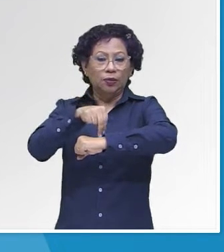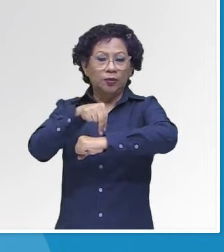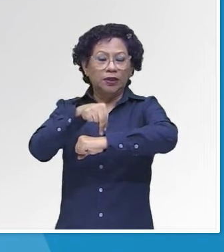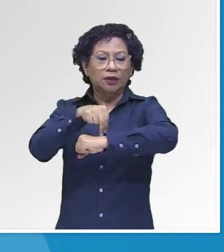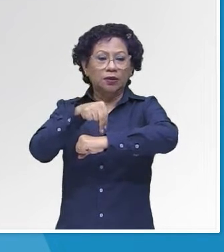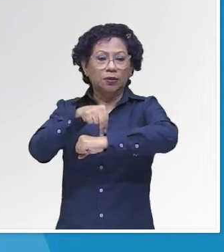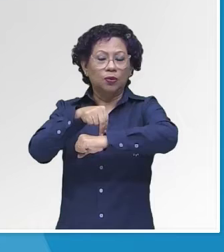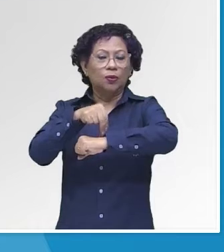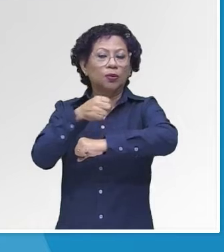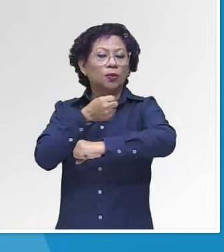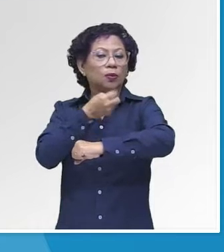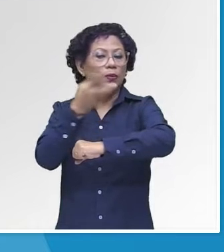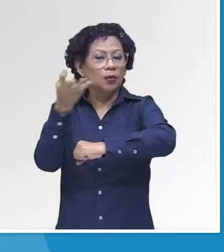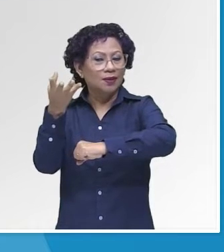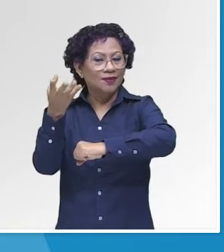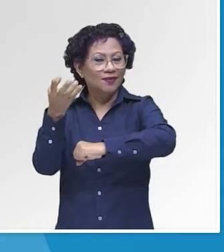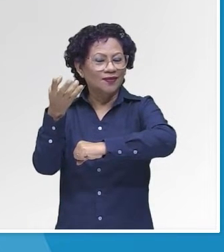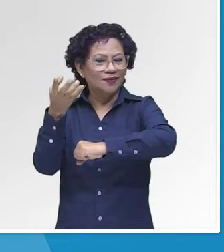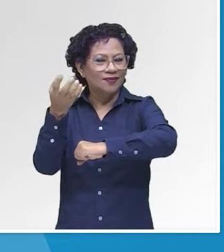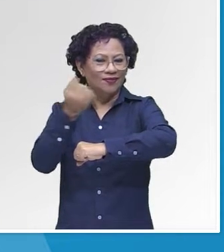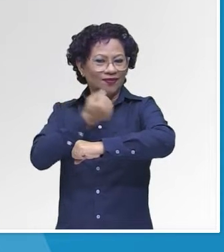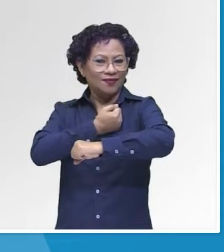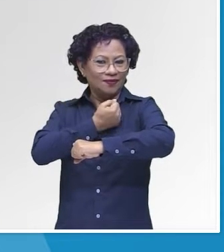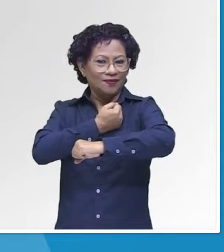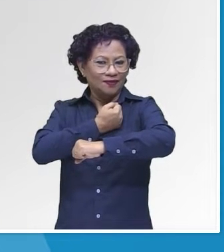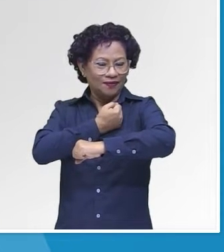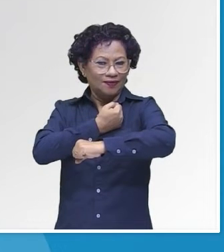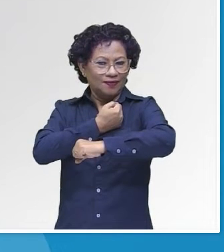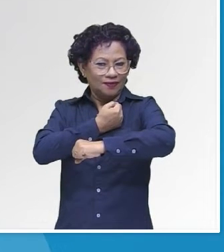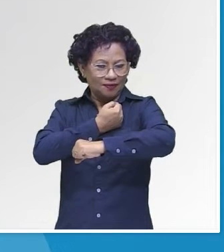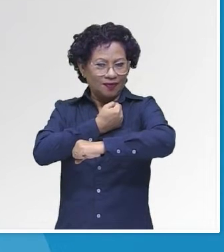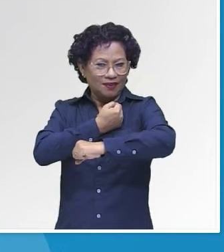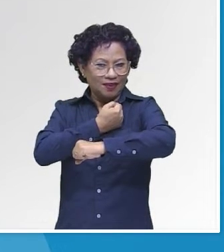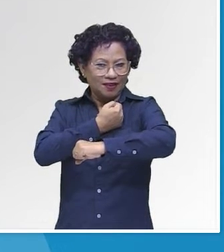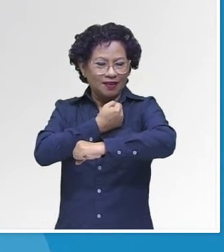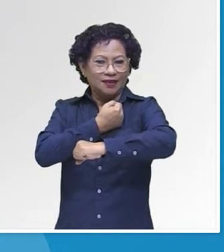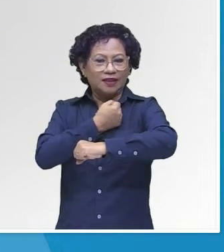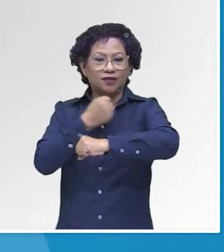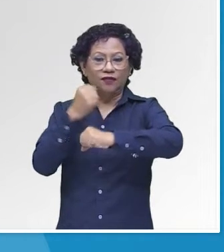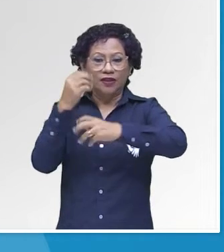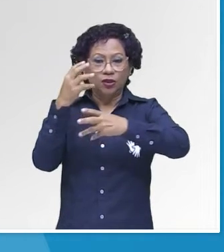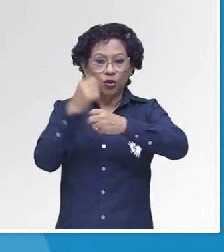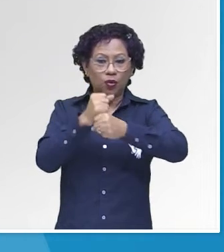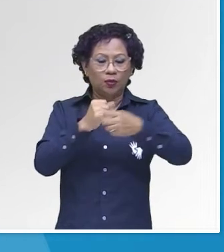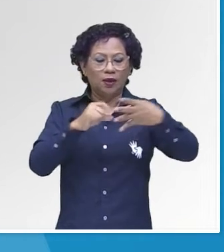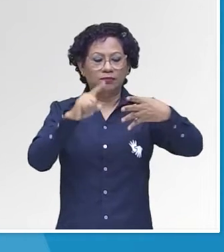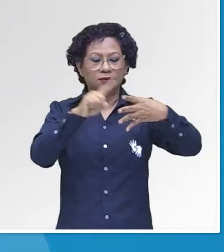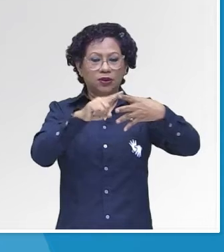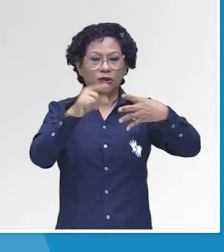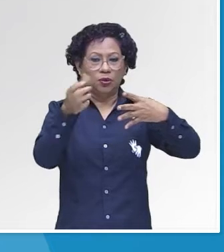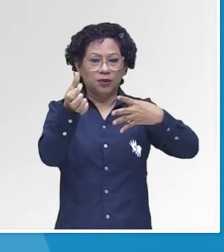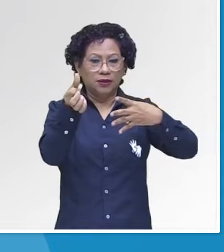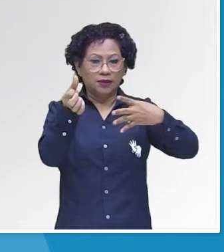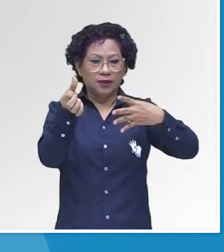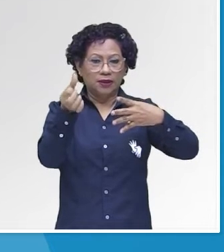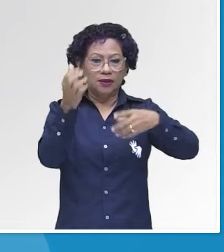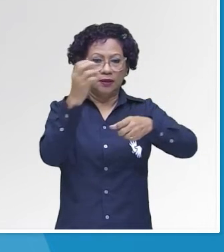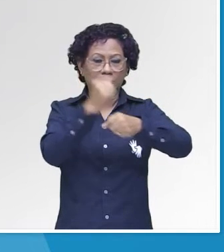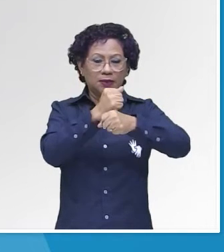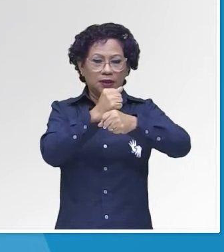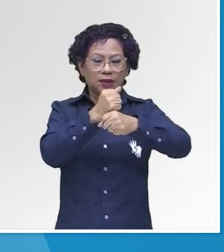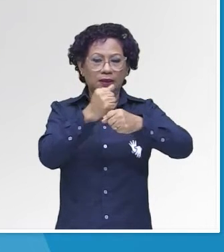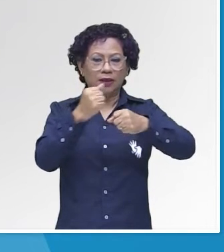estudo? São as notas, né? Então, portanto, nós vamos somar cada uma delas. O 6, mais o